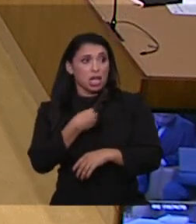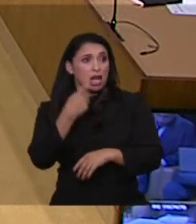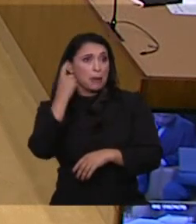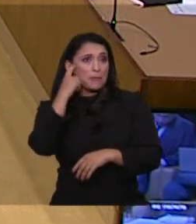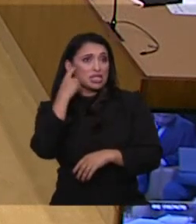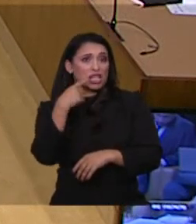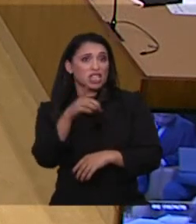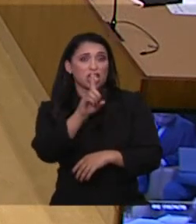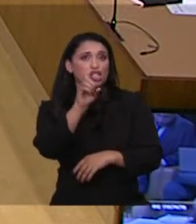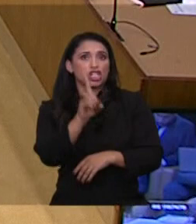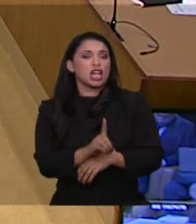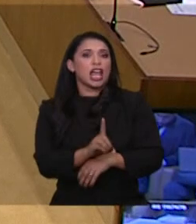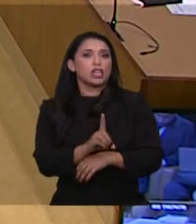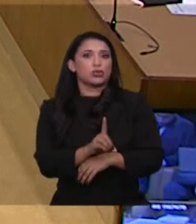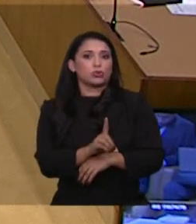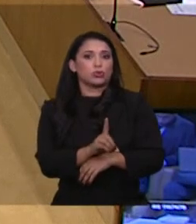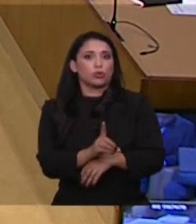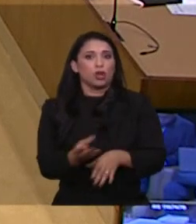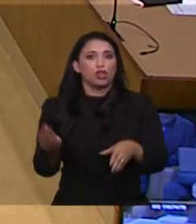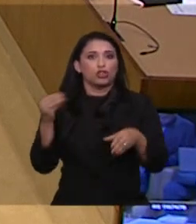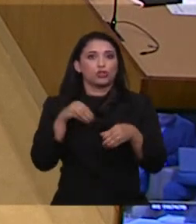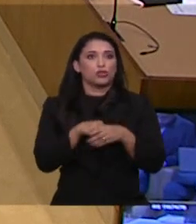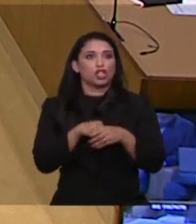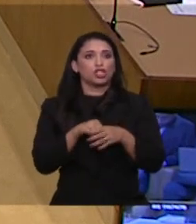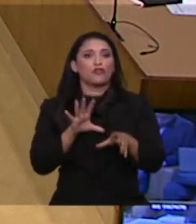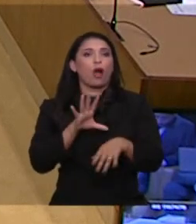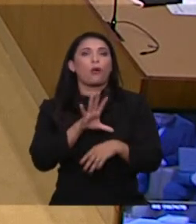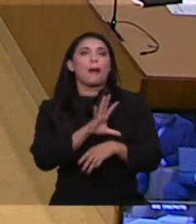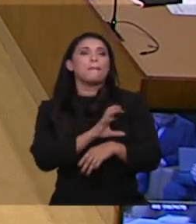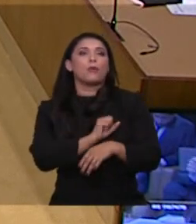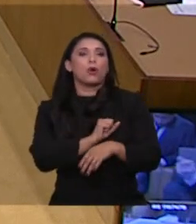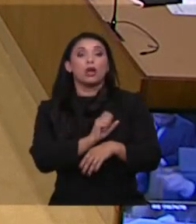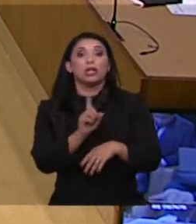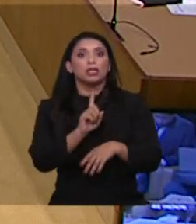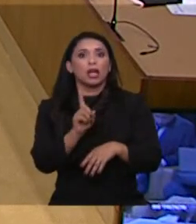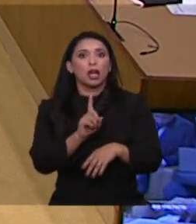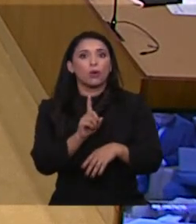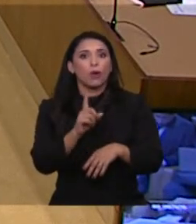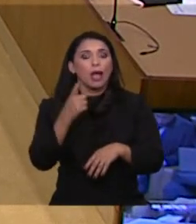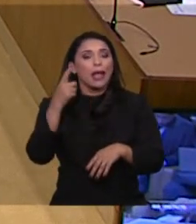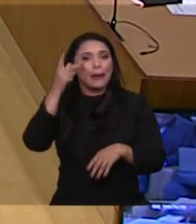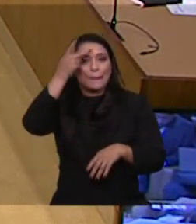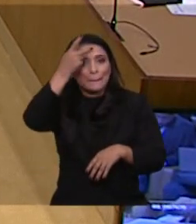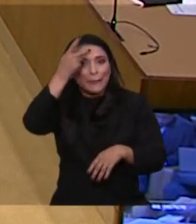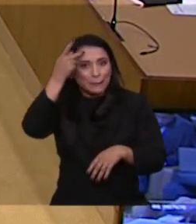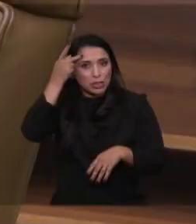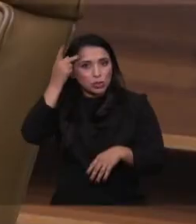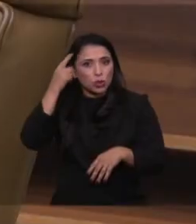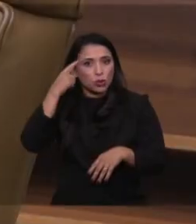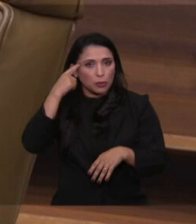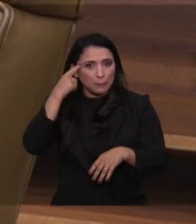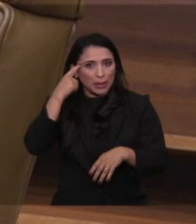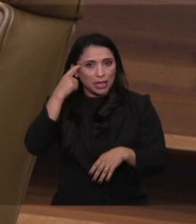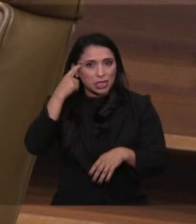que não é um direito subjetivo ao amor, na verdade é um direito subjetivo que ele acha ter de propriedade do corpo da mulher.